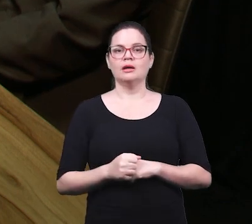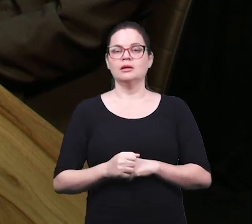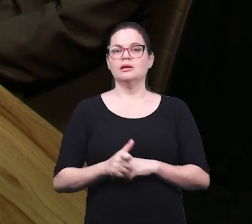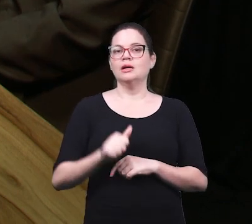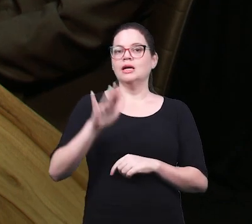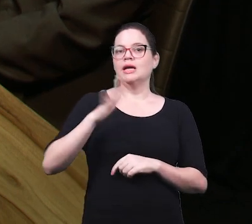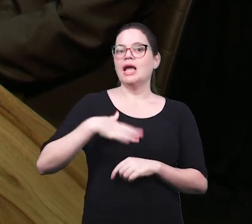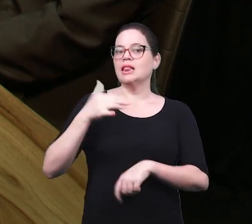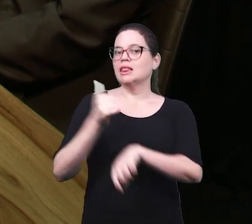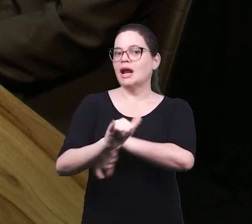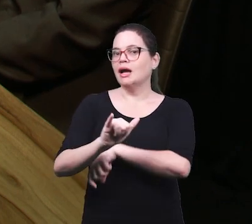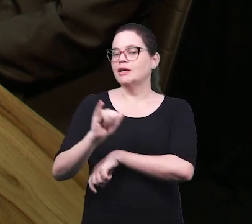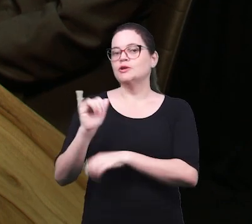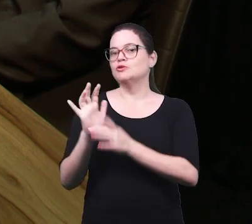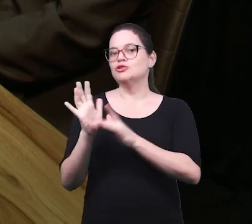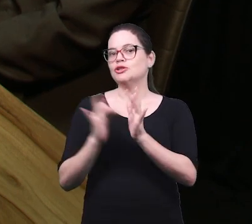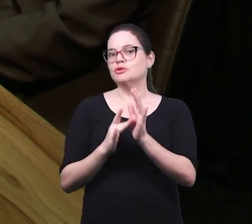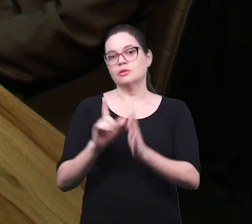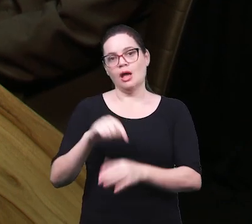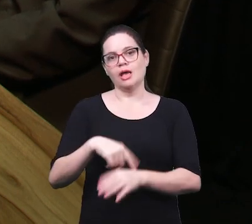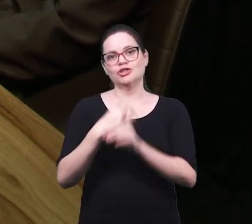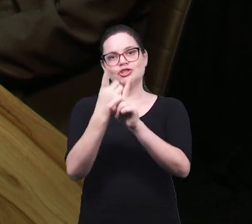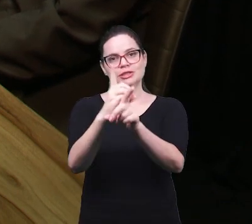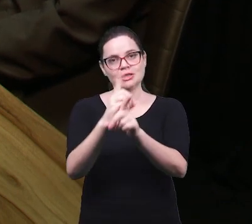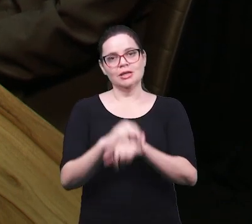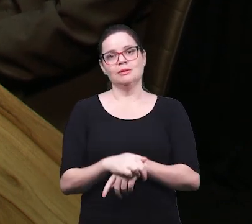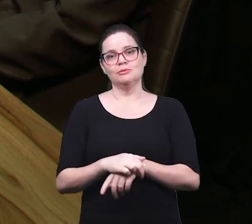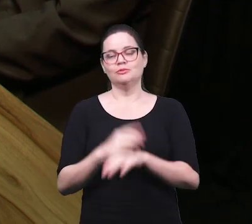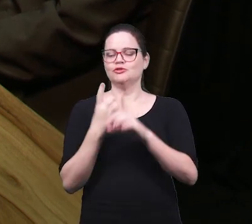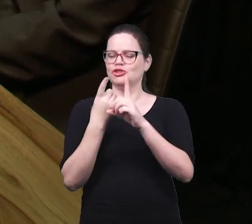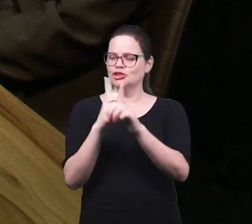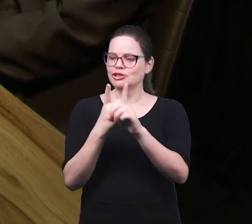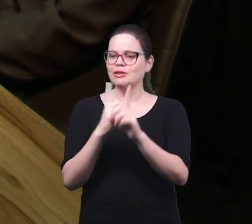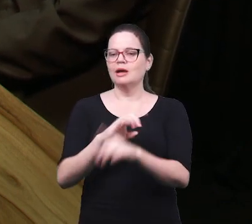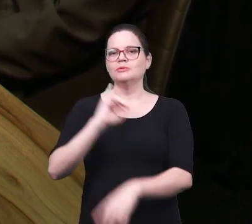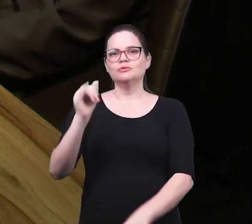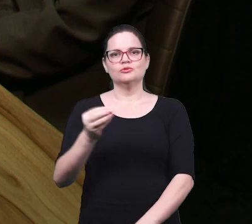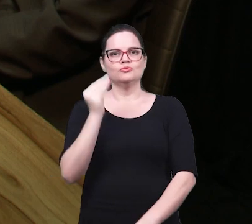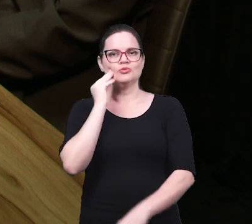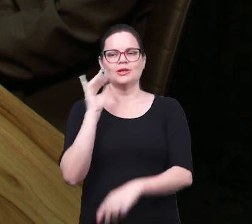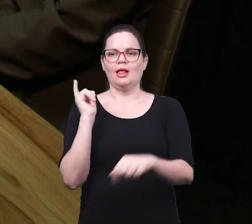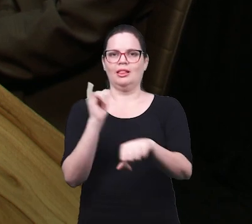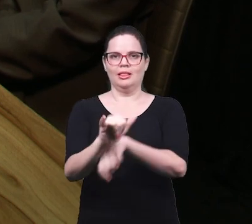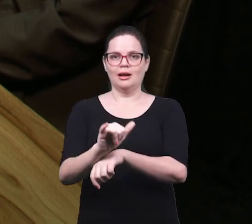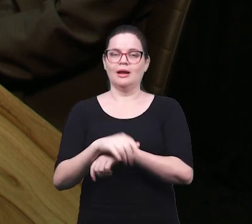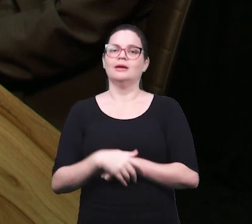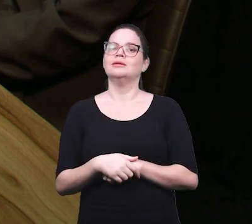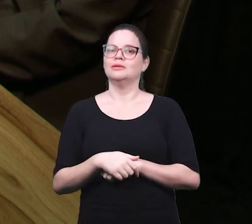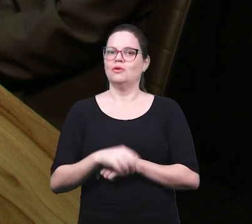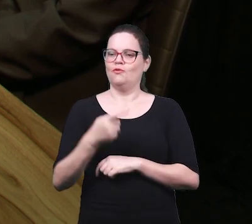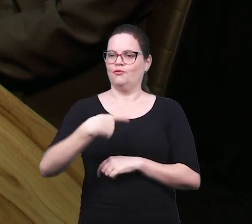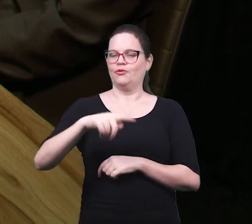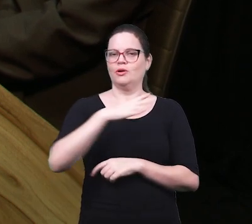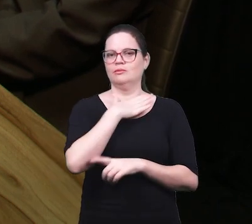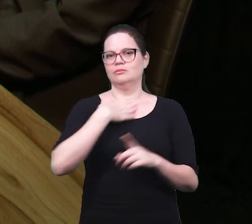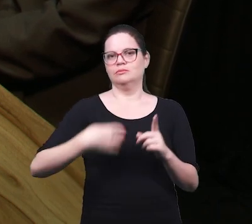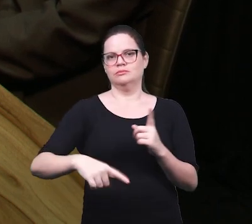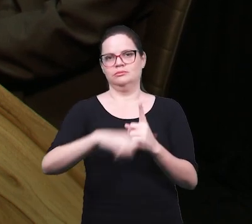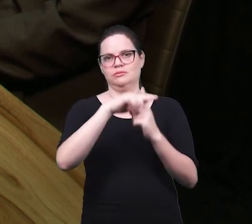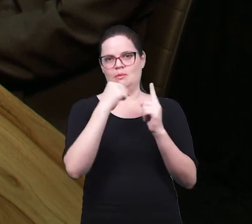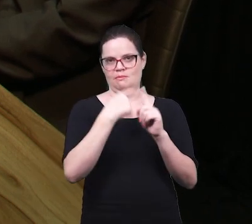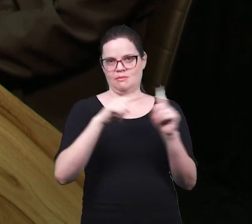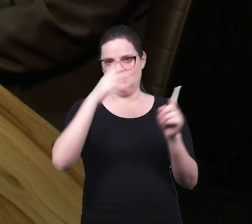traído por um dos seus discípulos, ele foi negado, foi levado à cova, que é a cruz do Calvário, mas